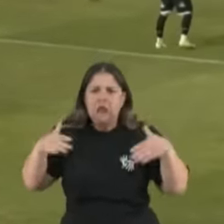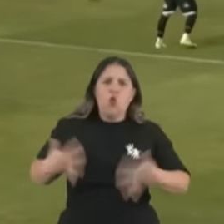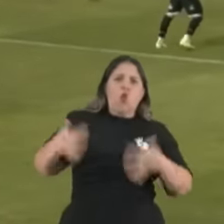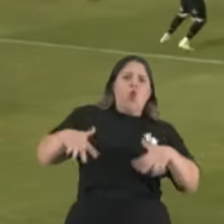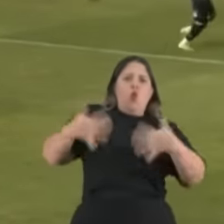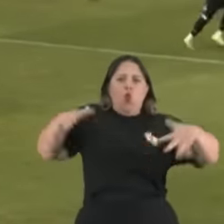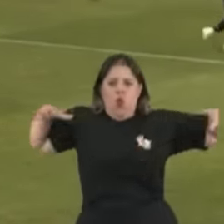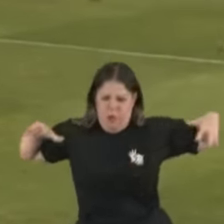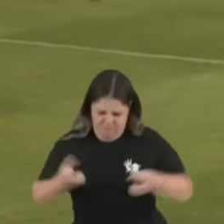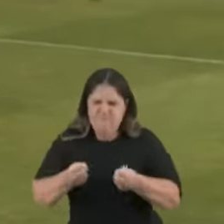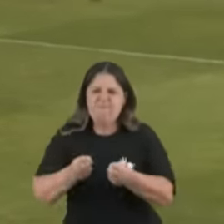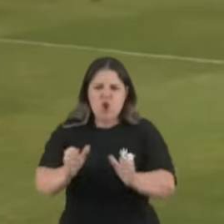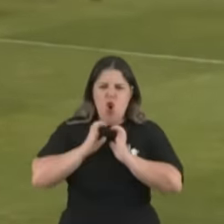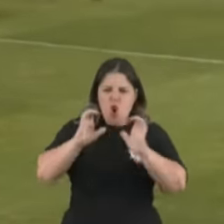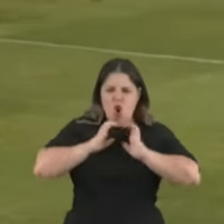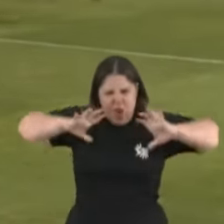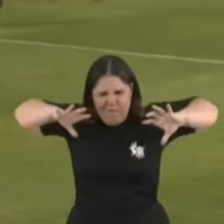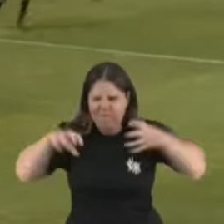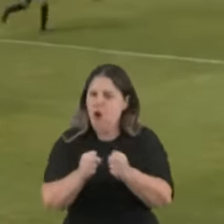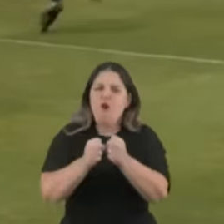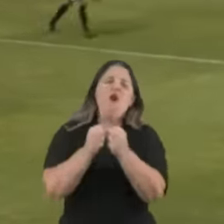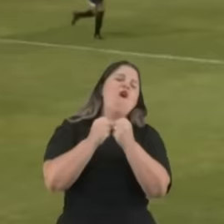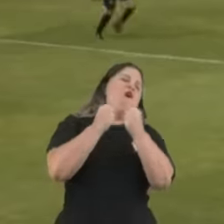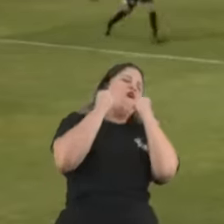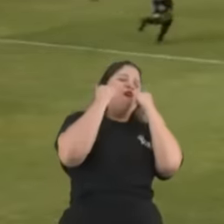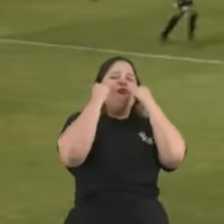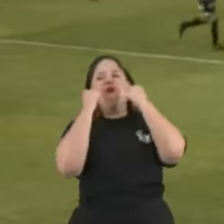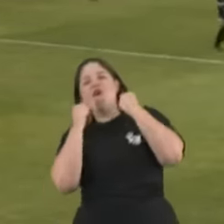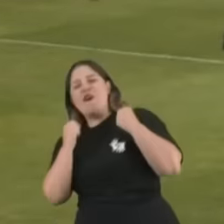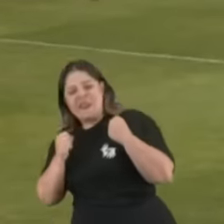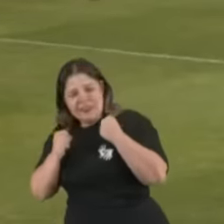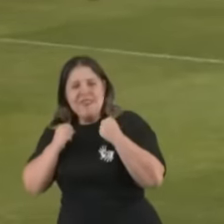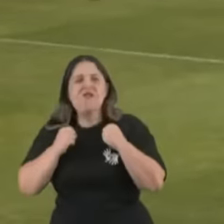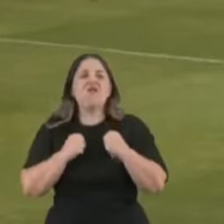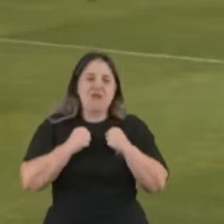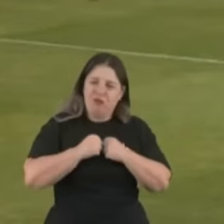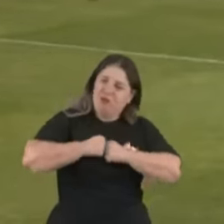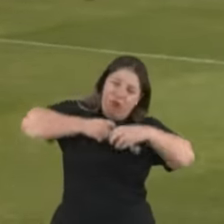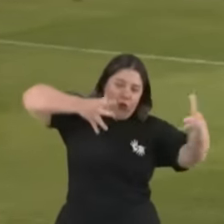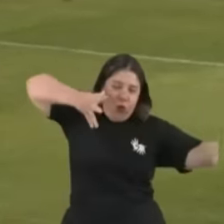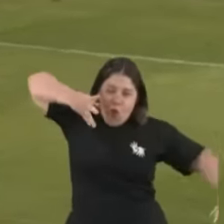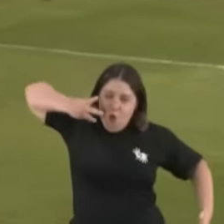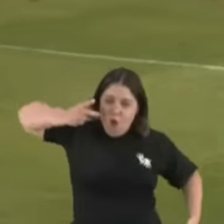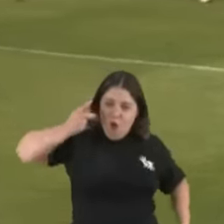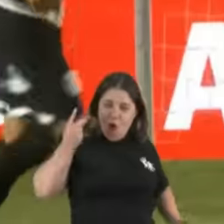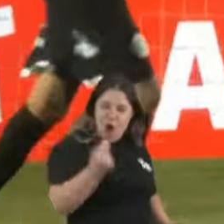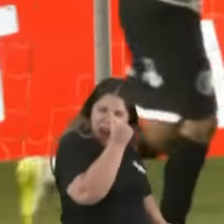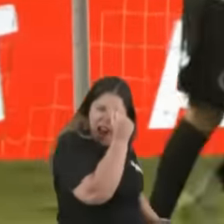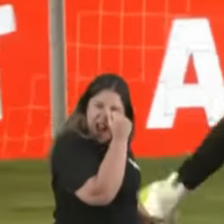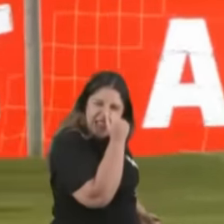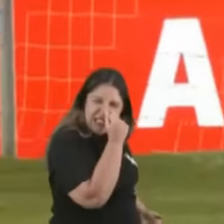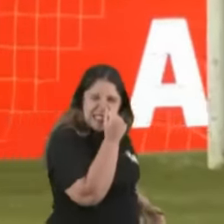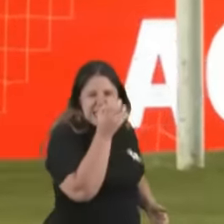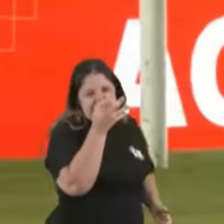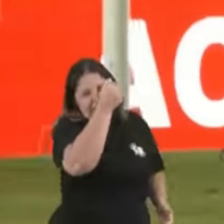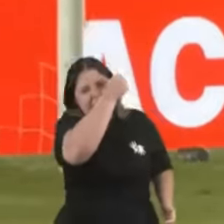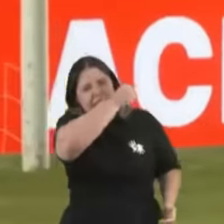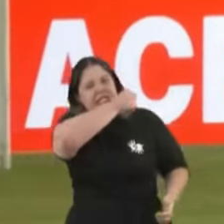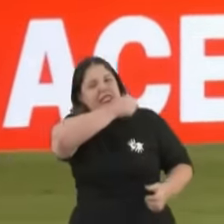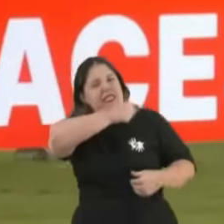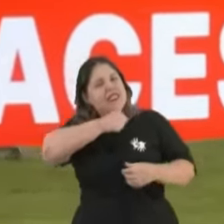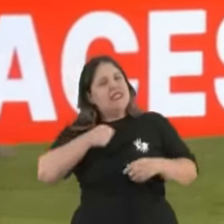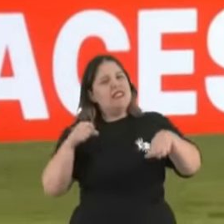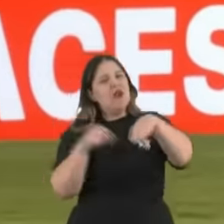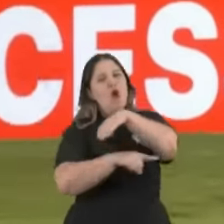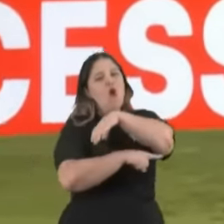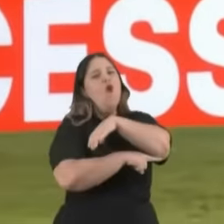vai pintar o gol de empate! Por pouco não empata o time do Asa aos 31 minutos de bola